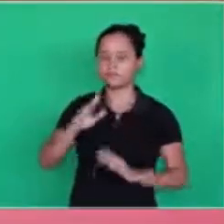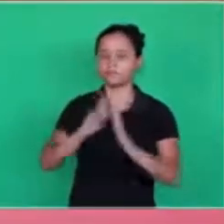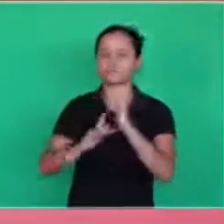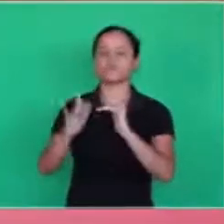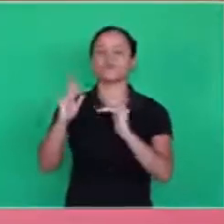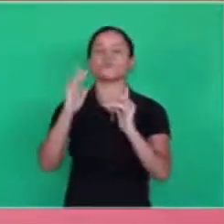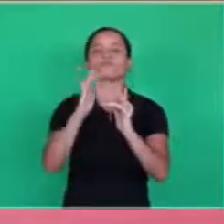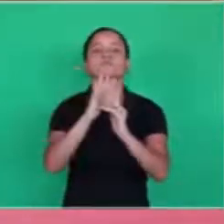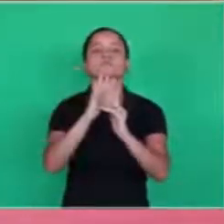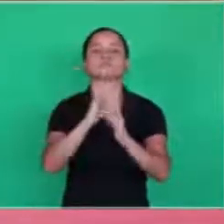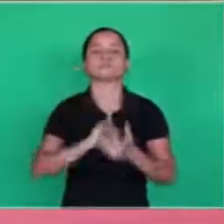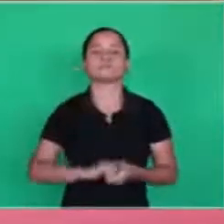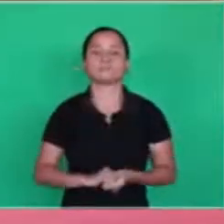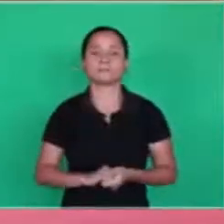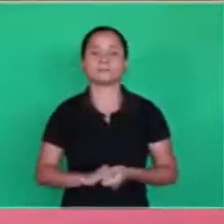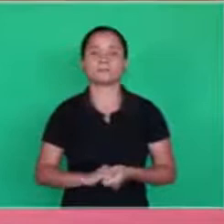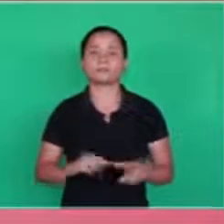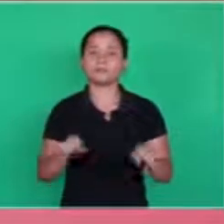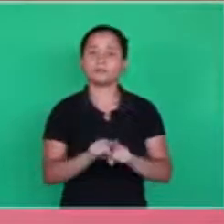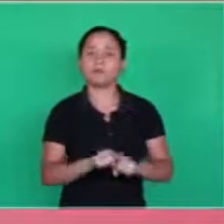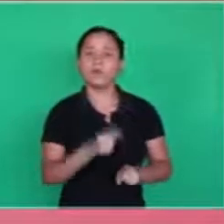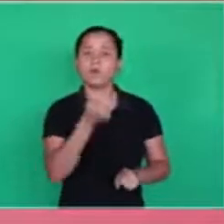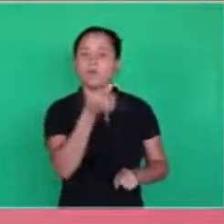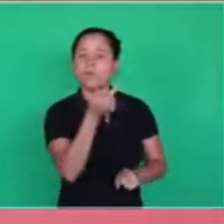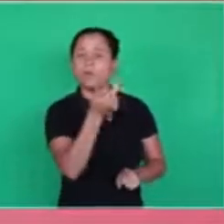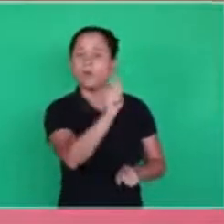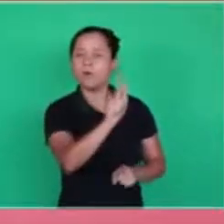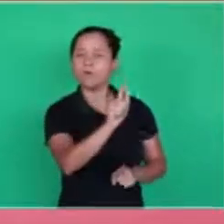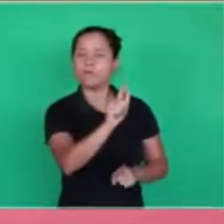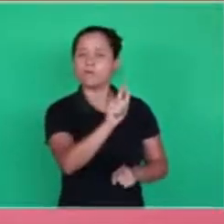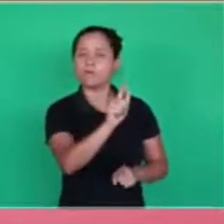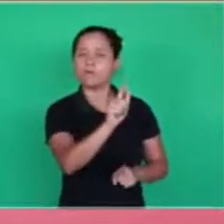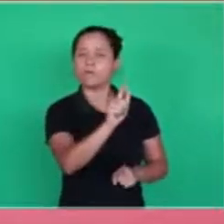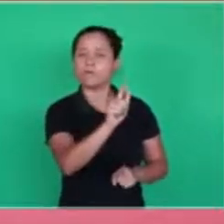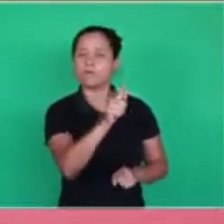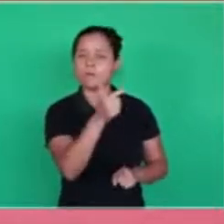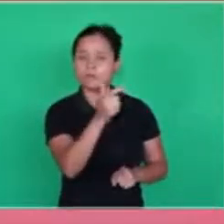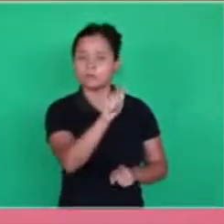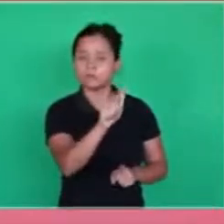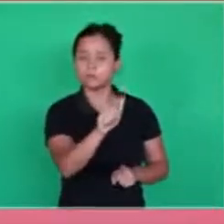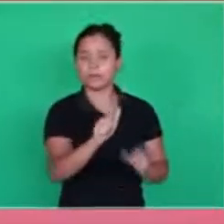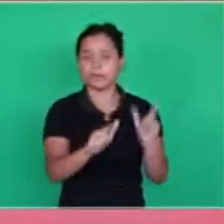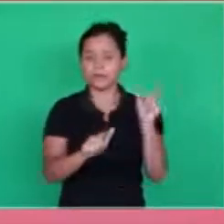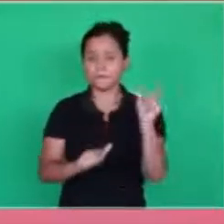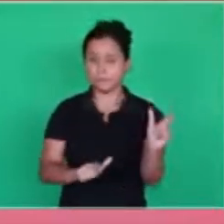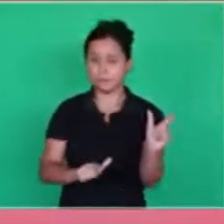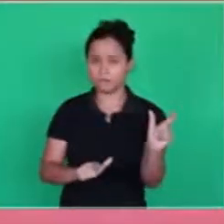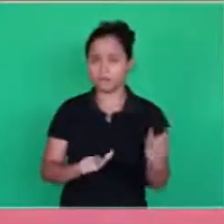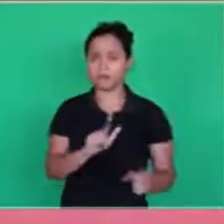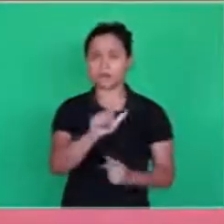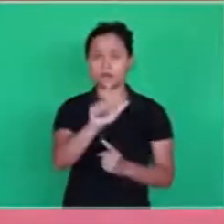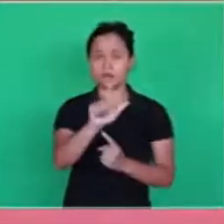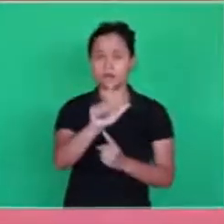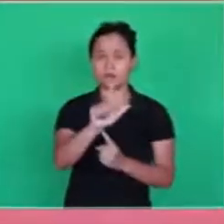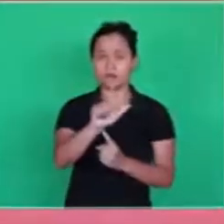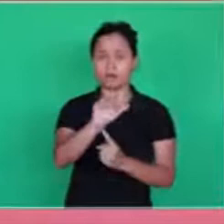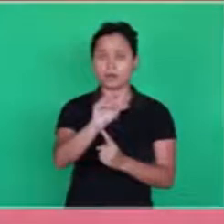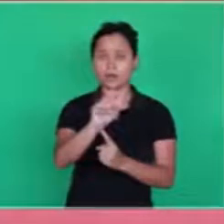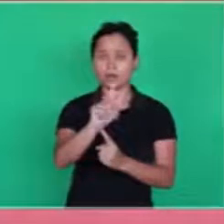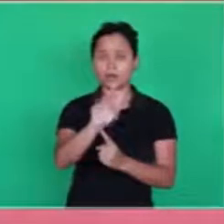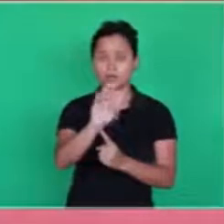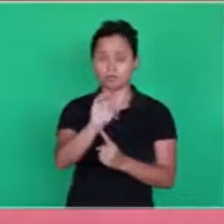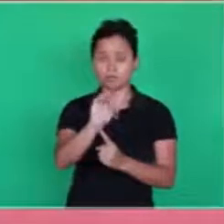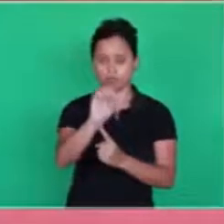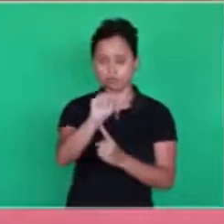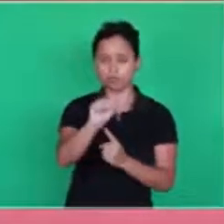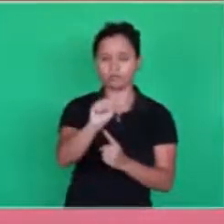Existe um outro verbo? Existe. A palavra Logos. Então, está lá no Novo Testamento.